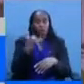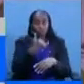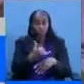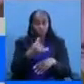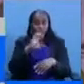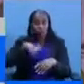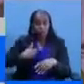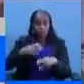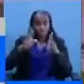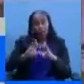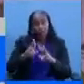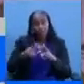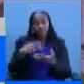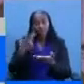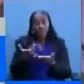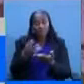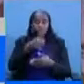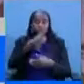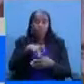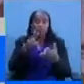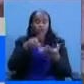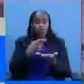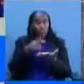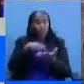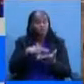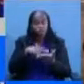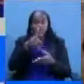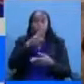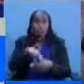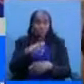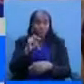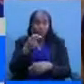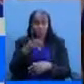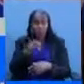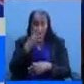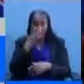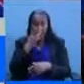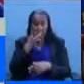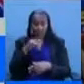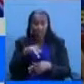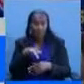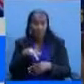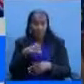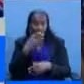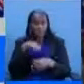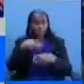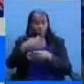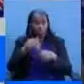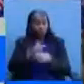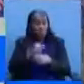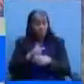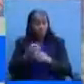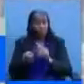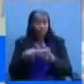Verde. Estamos à espera de uma resposta da FIBA África. Para além de trabalhar aqui para rumo ao apuramento Afrobasket